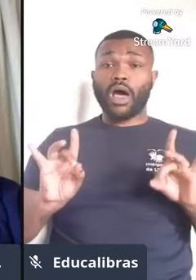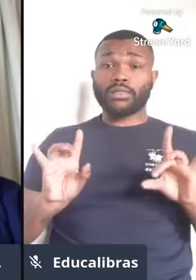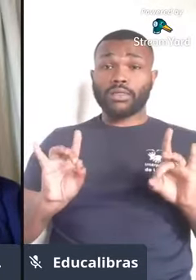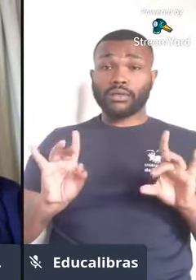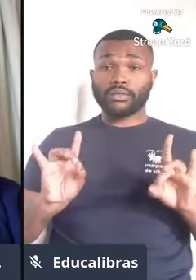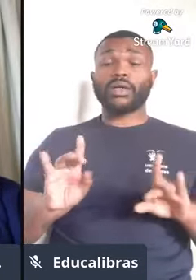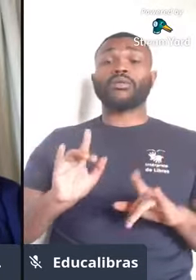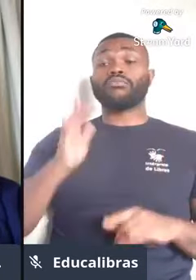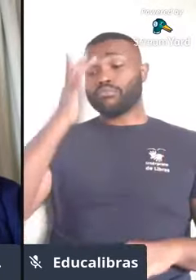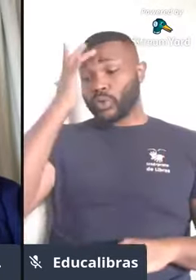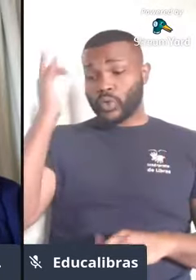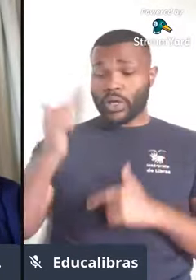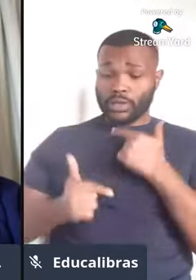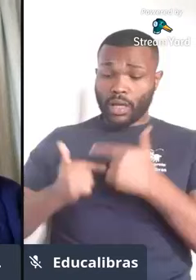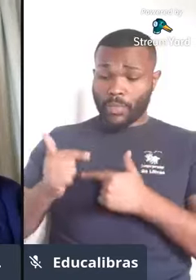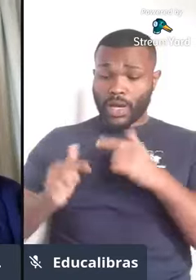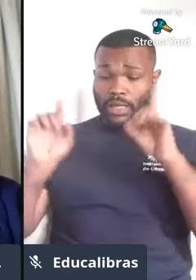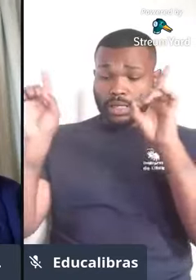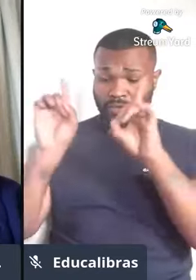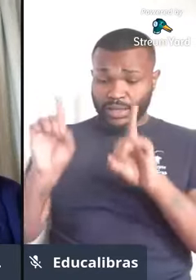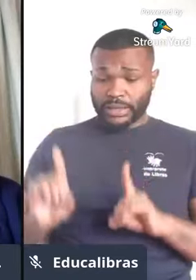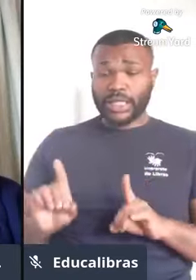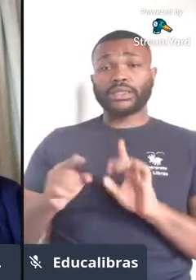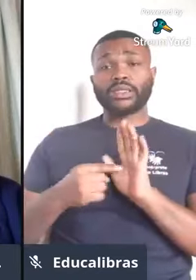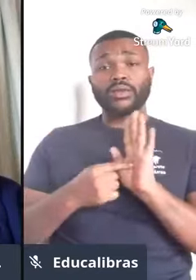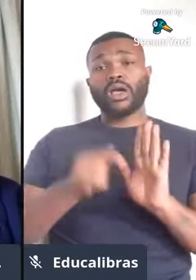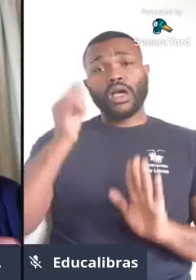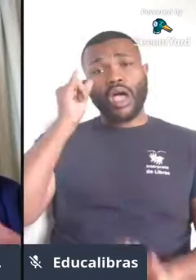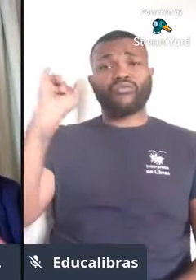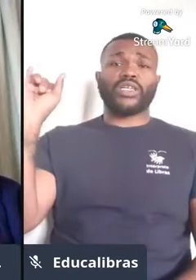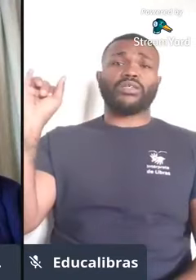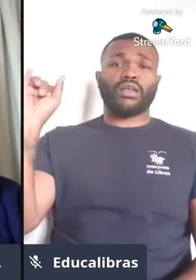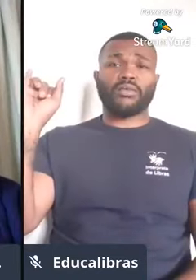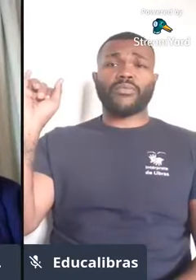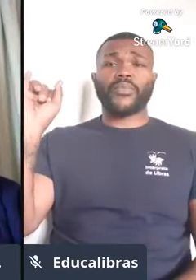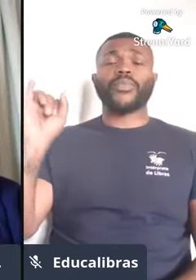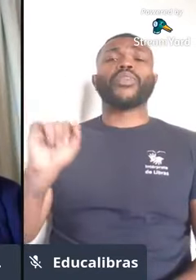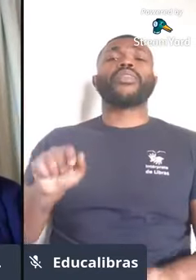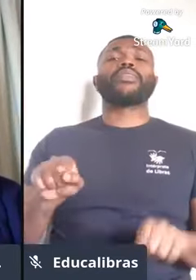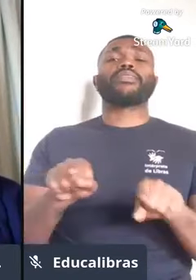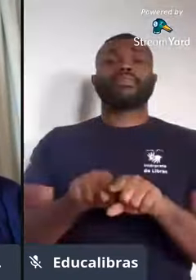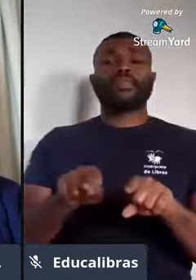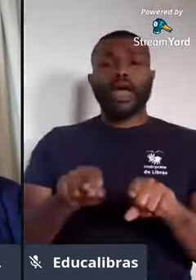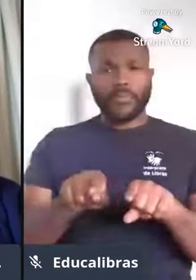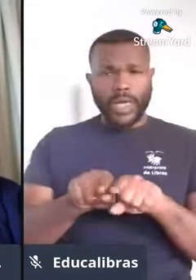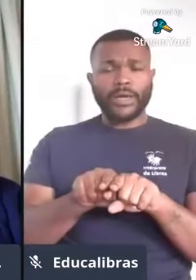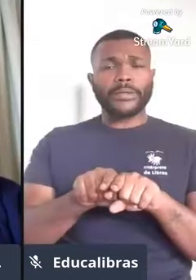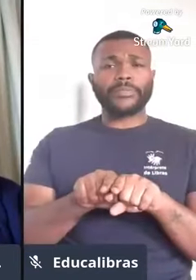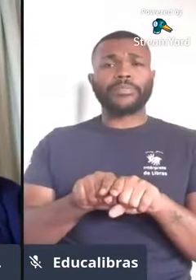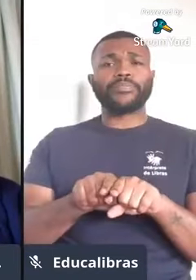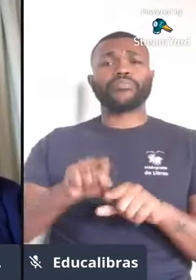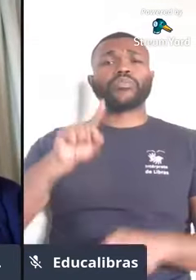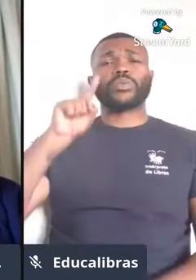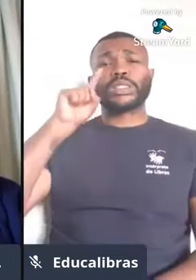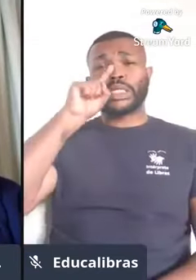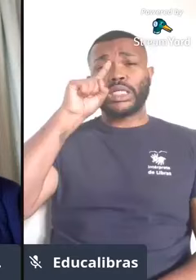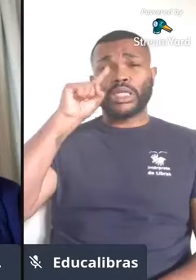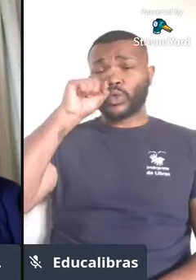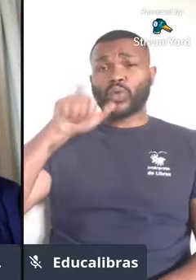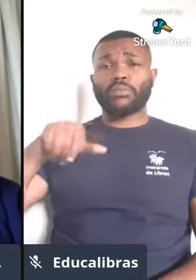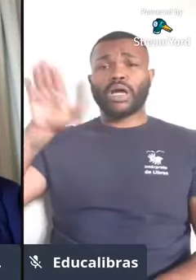para evitar que eles sejam expostos desnecessariamente e acima da média a riscos de contaminação.